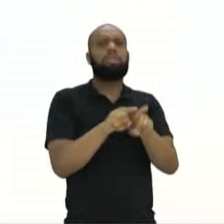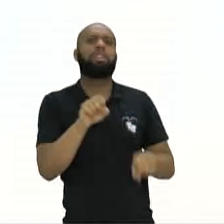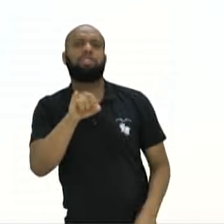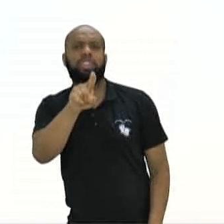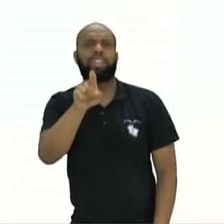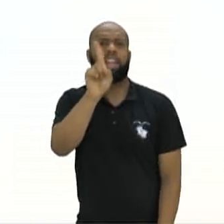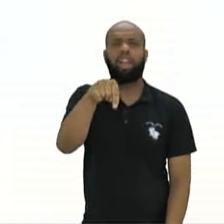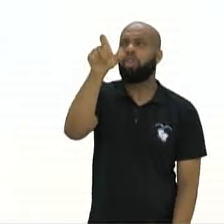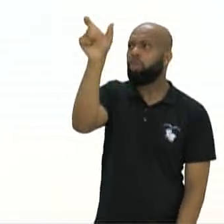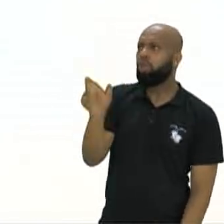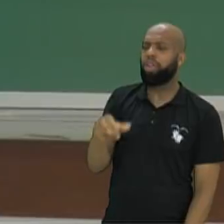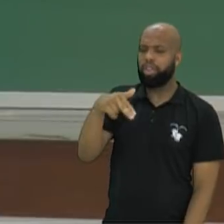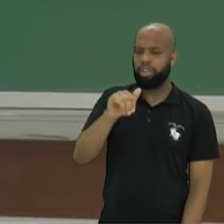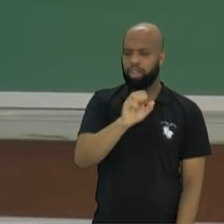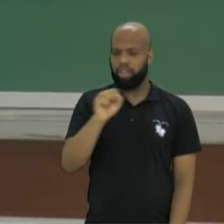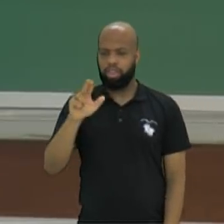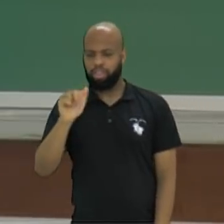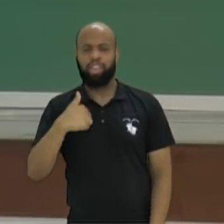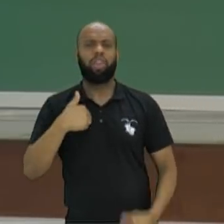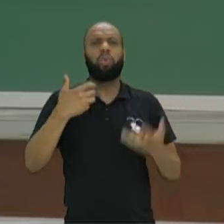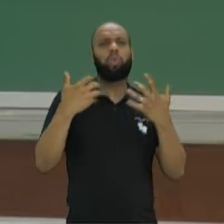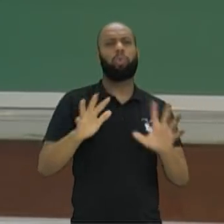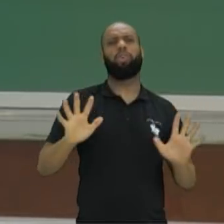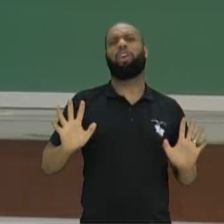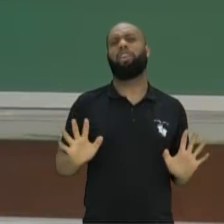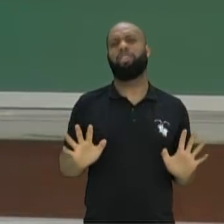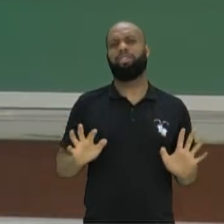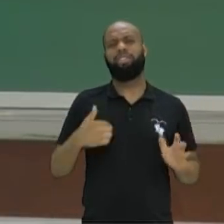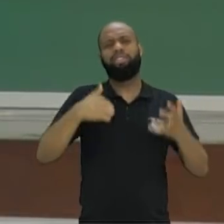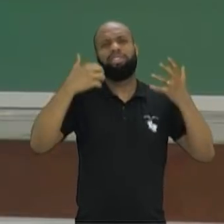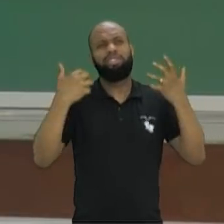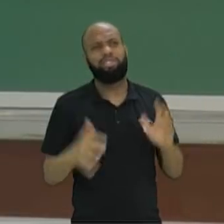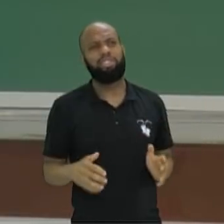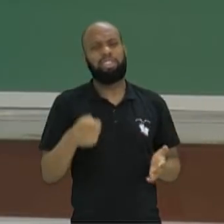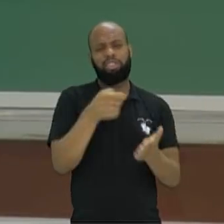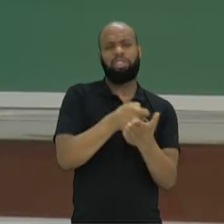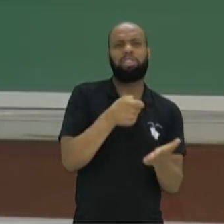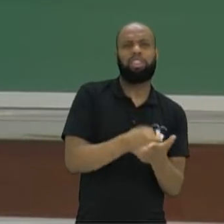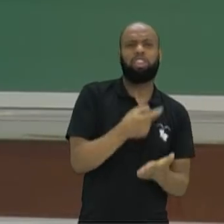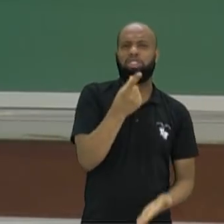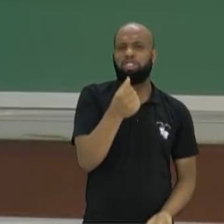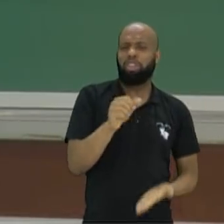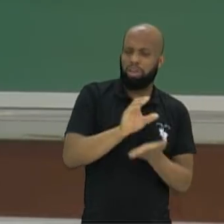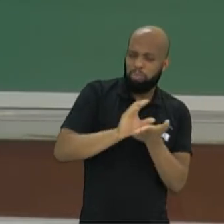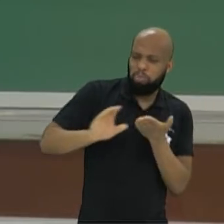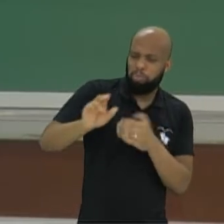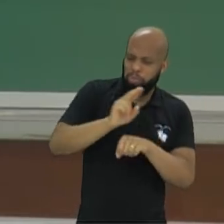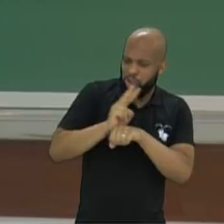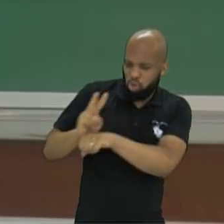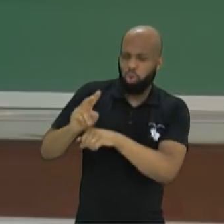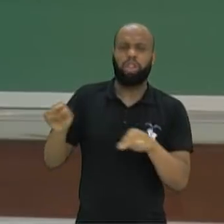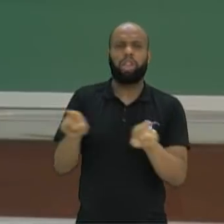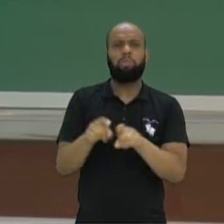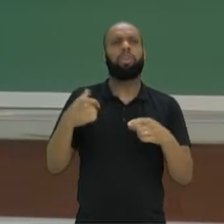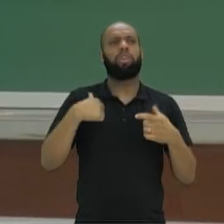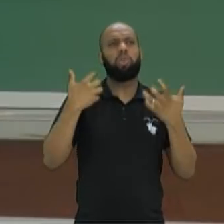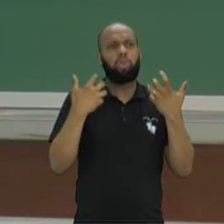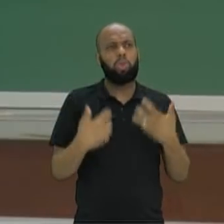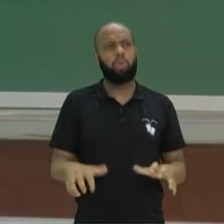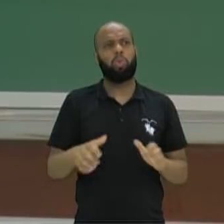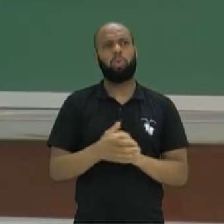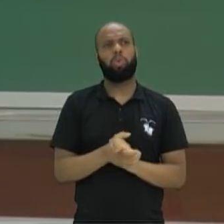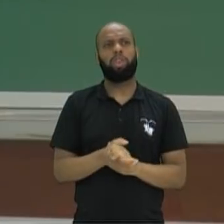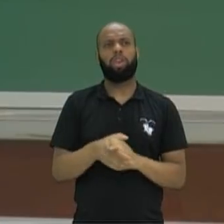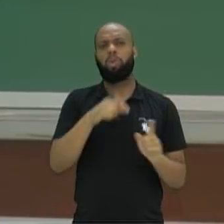Nassau, o que você faz? Eu não vou comprar essa briga, não. Eu não vou cobrar os dinheiros emprestados, eu não vou restringir, não